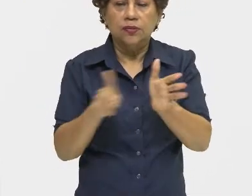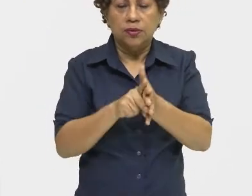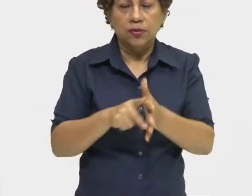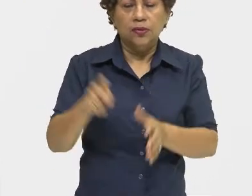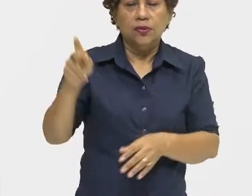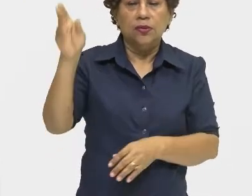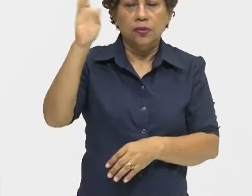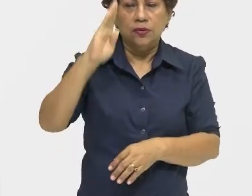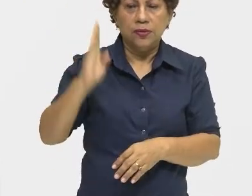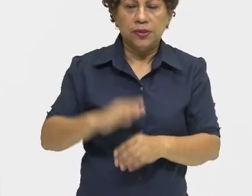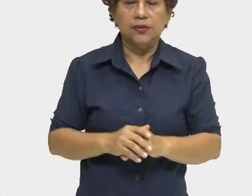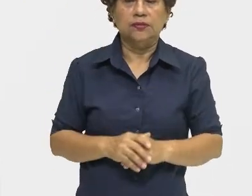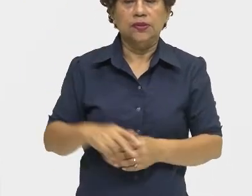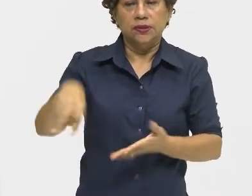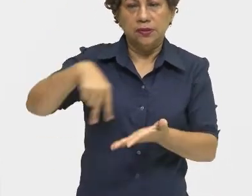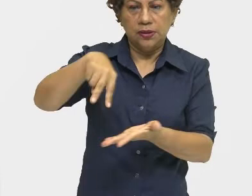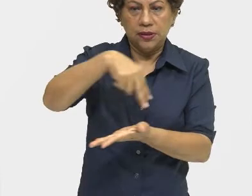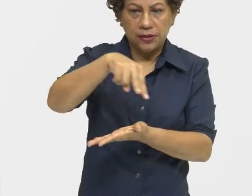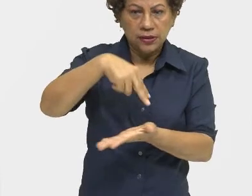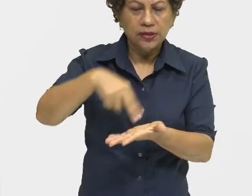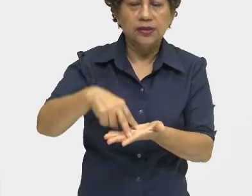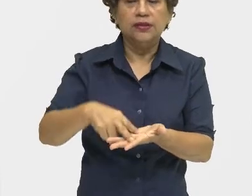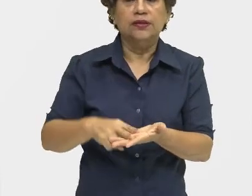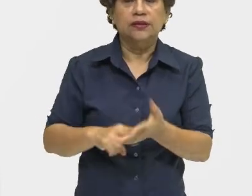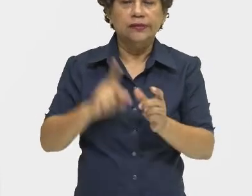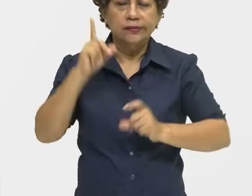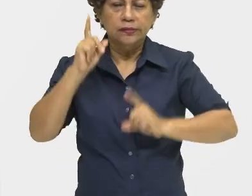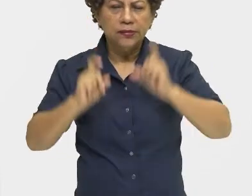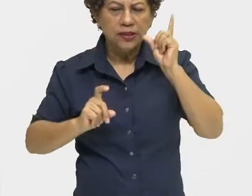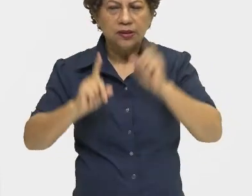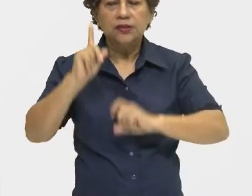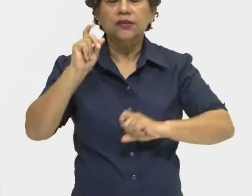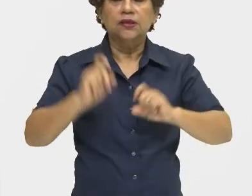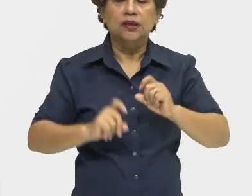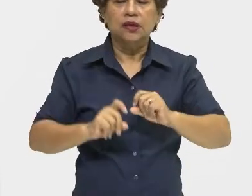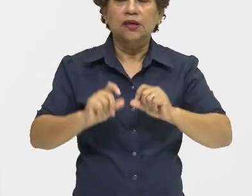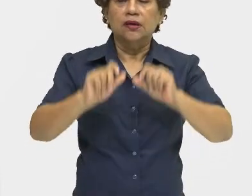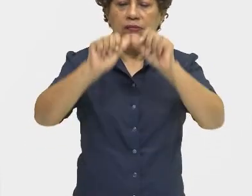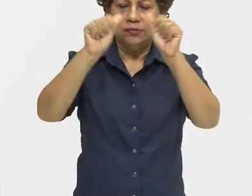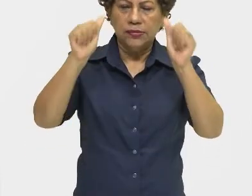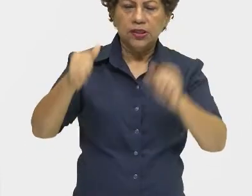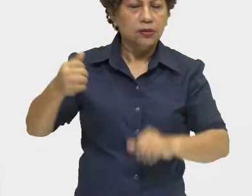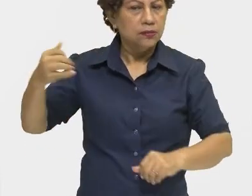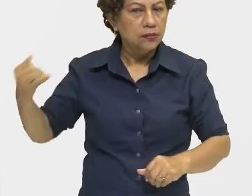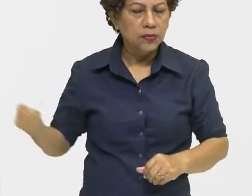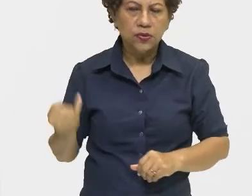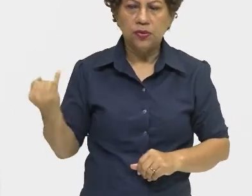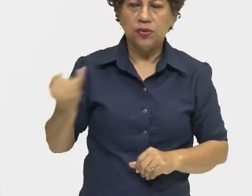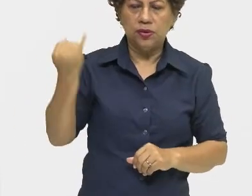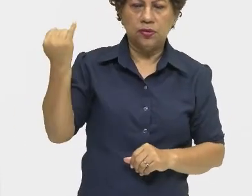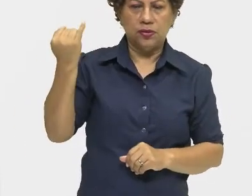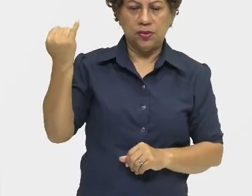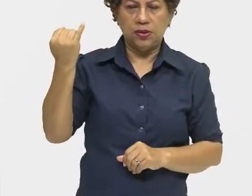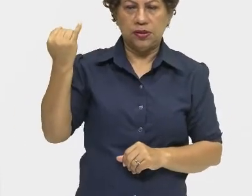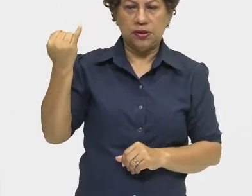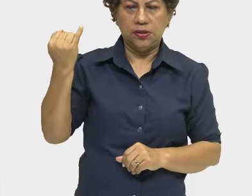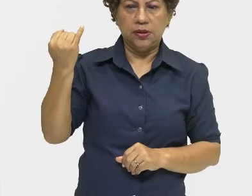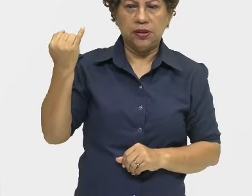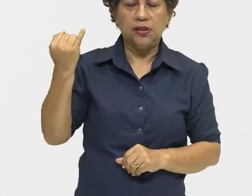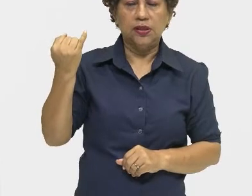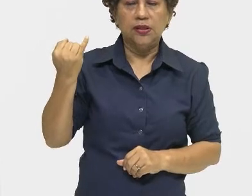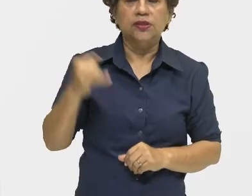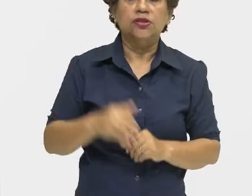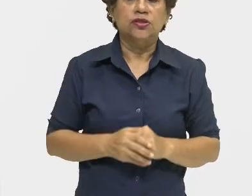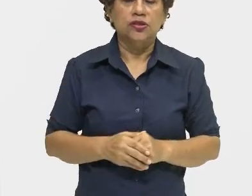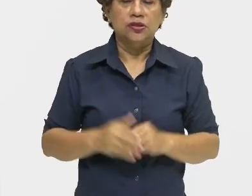país. A dança é uma expressão artística considerada um elemento fundamental para a cultura local e,